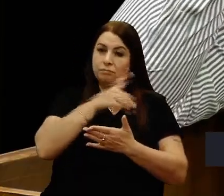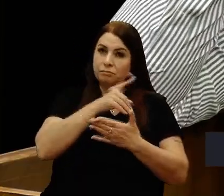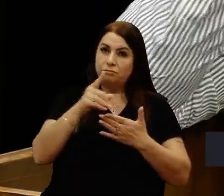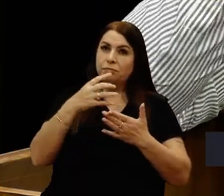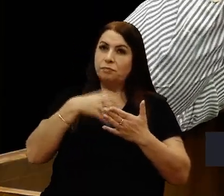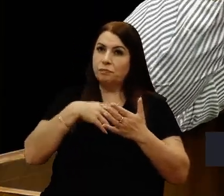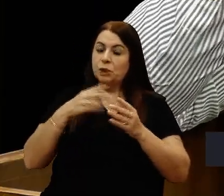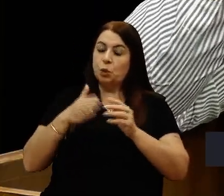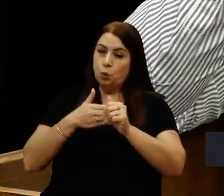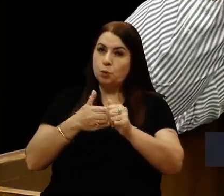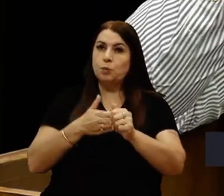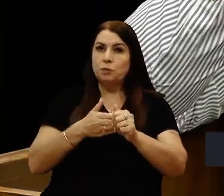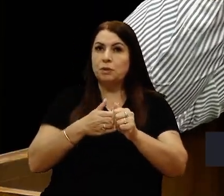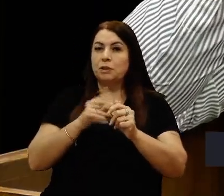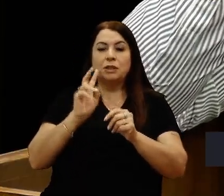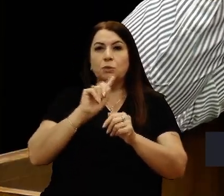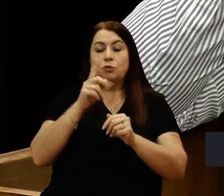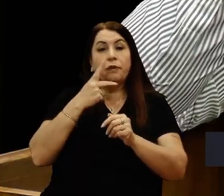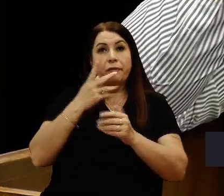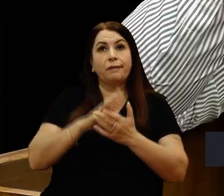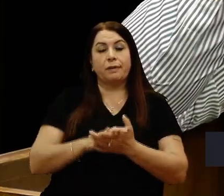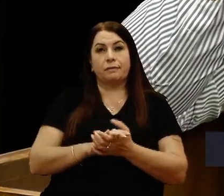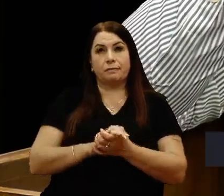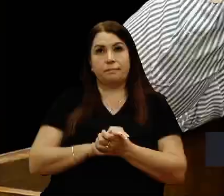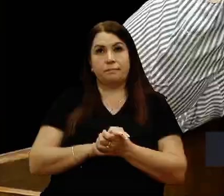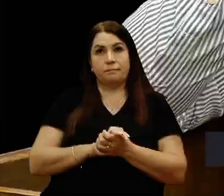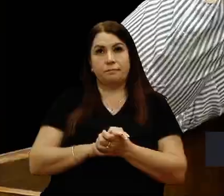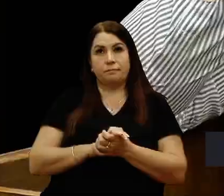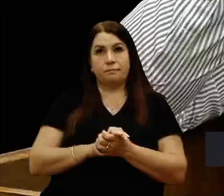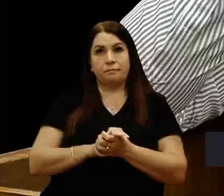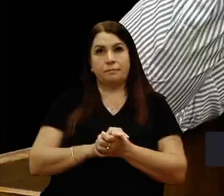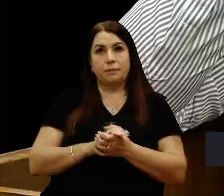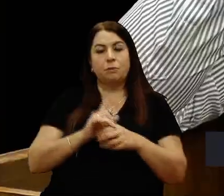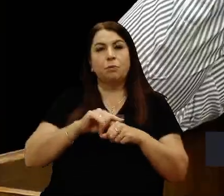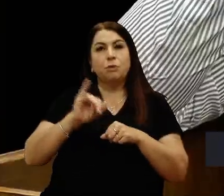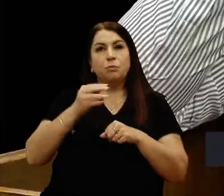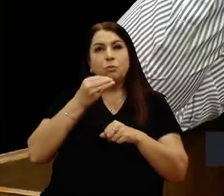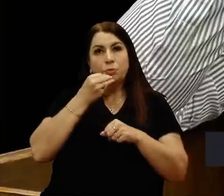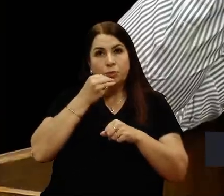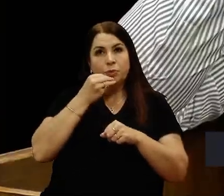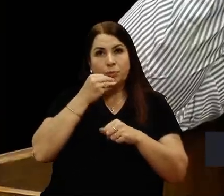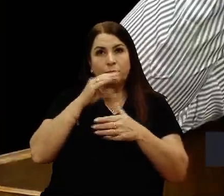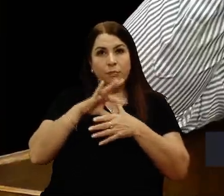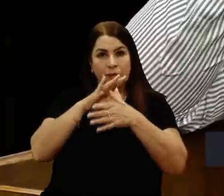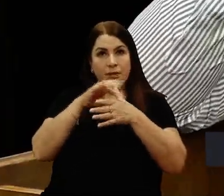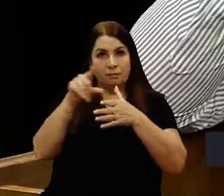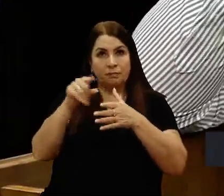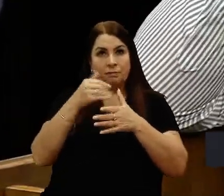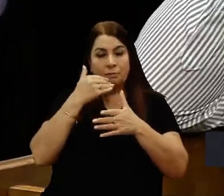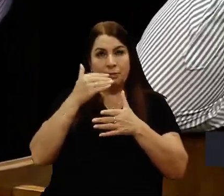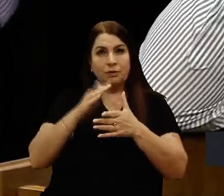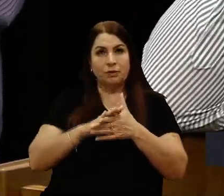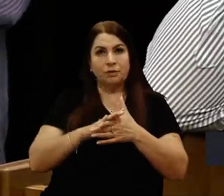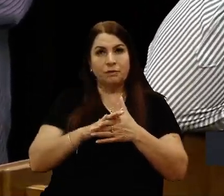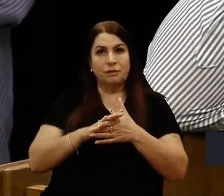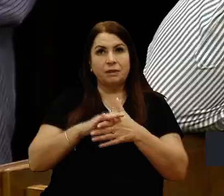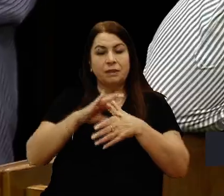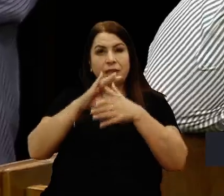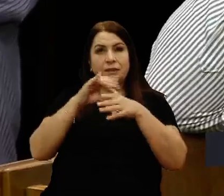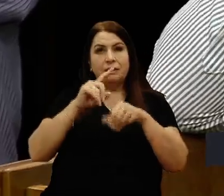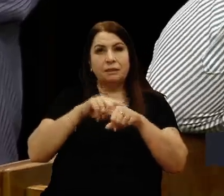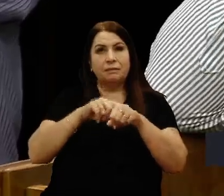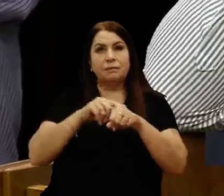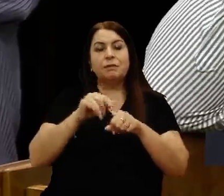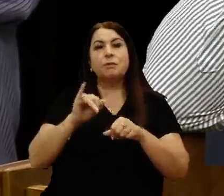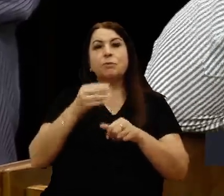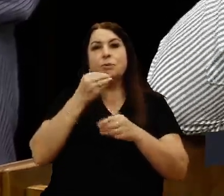forma que o senhor conduz. E eu não tinha falado, no momento oportuno, minha líder do PT, vou pedir que a senhora solicite uma declaração no